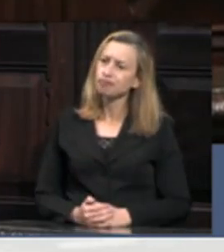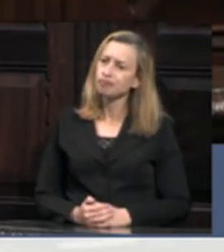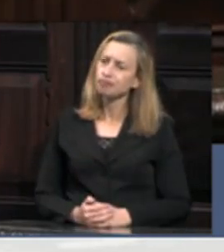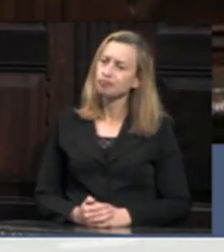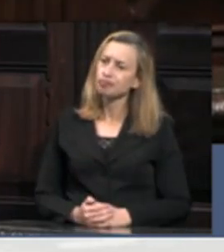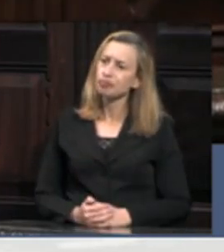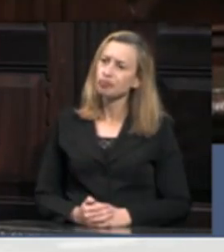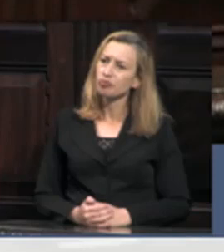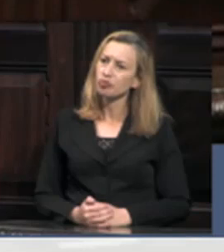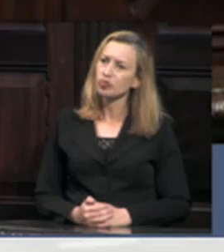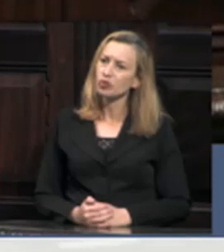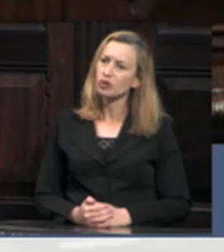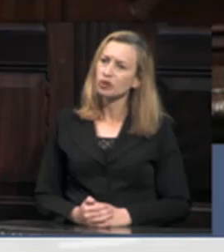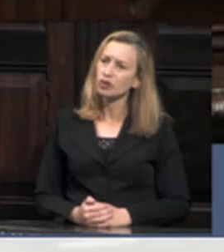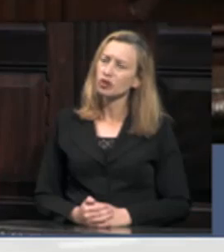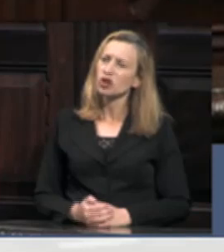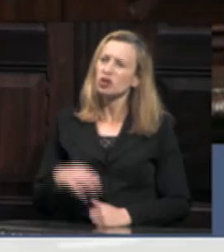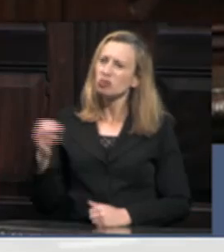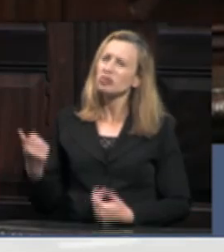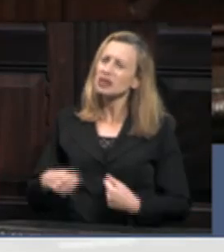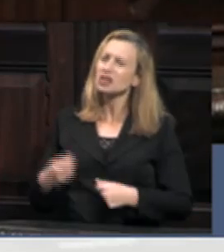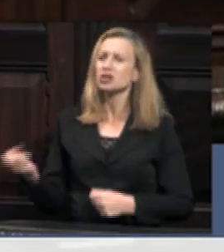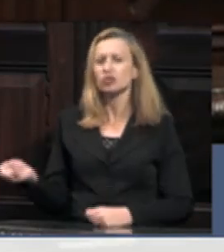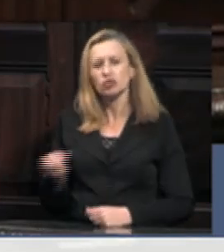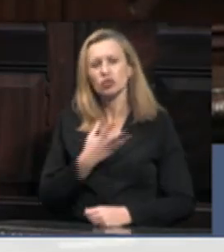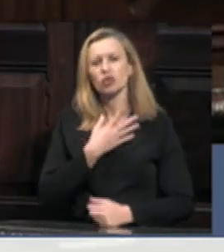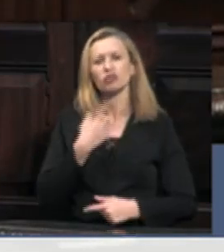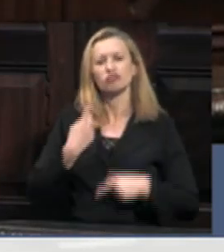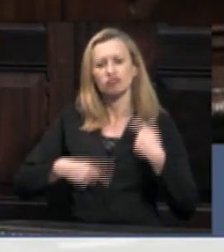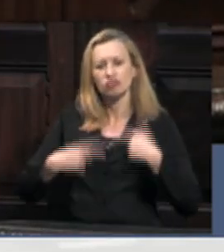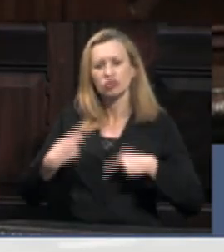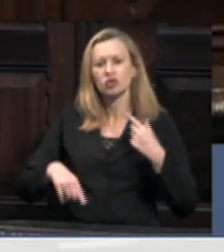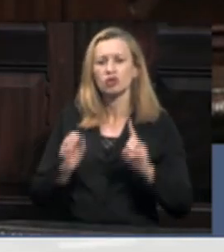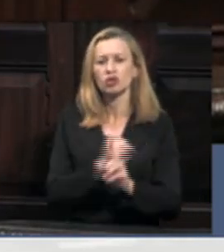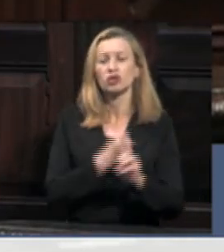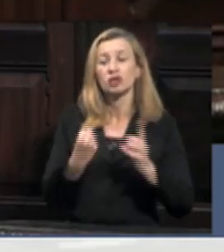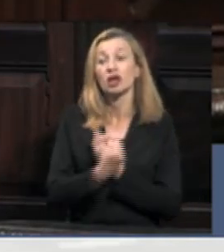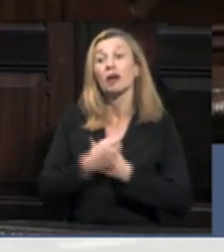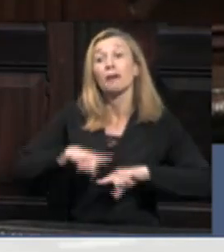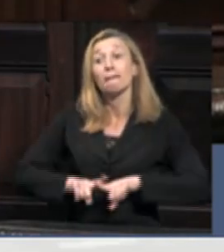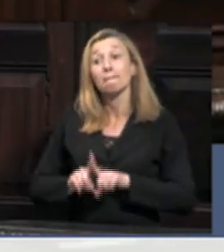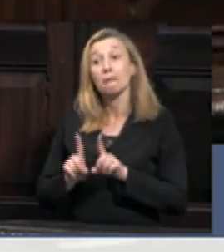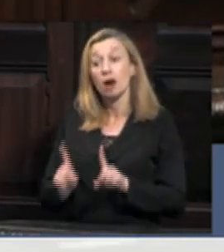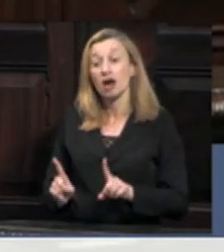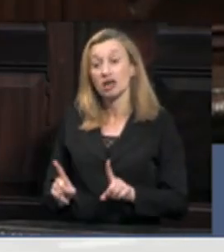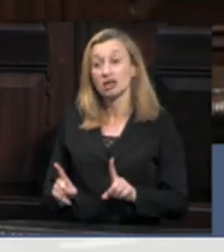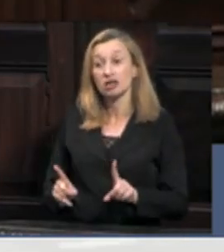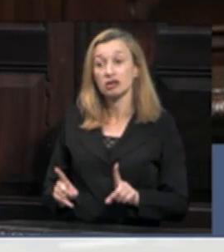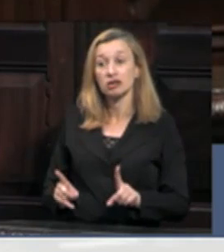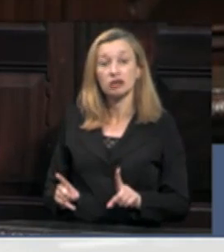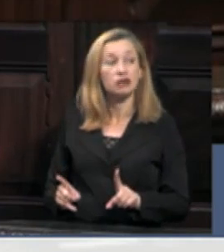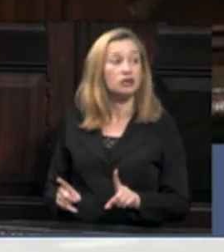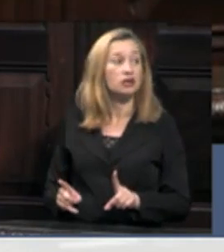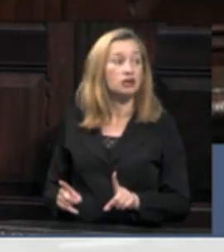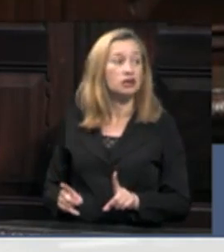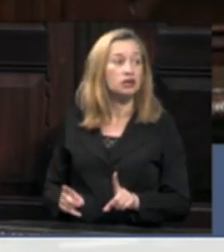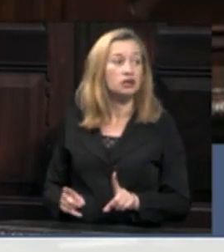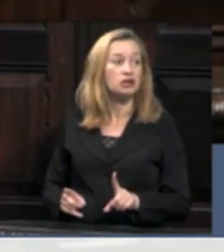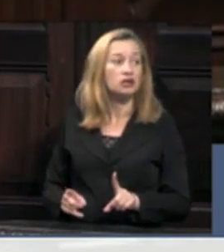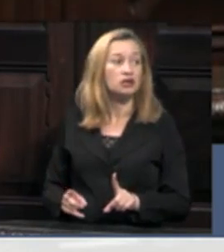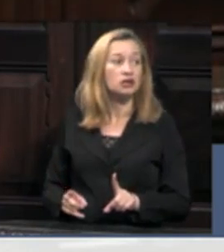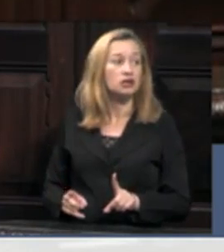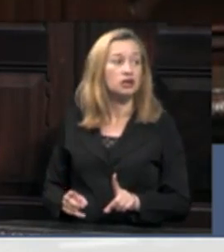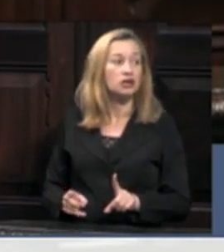plausível de um amplo debate com a sociedade. Mas, no entanto, está sendo colocado, e essas